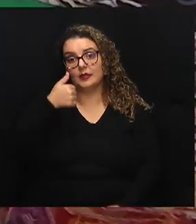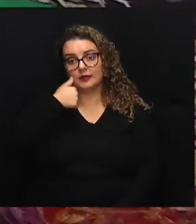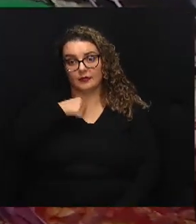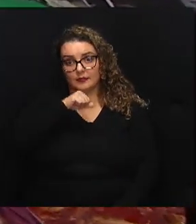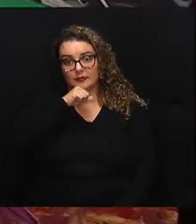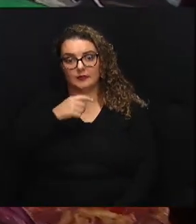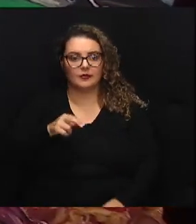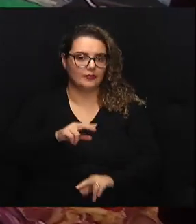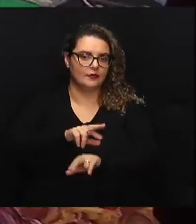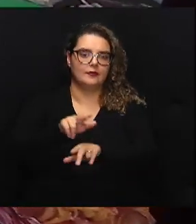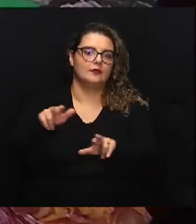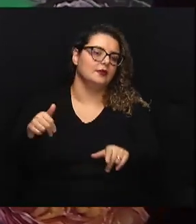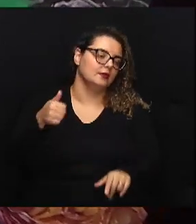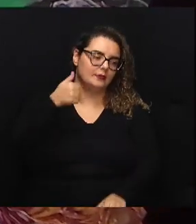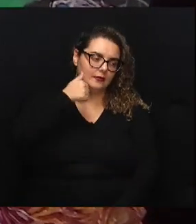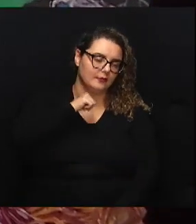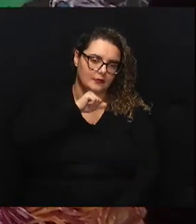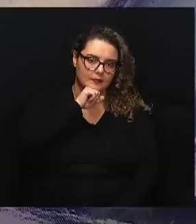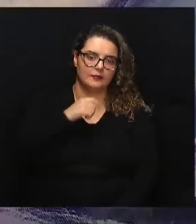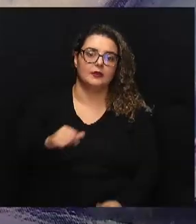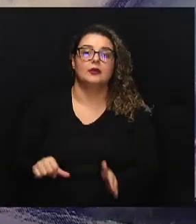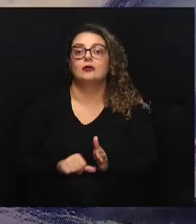fiz inúmeros retratos da minha mãe.